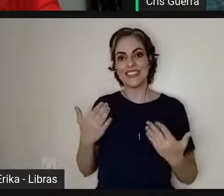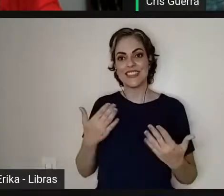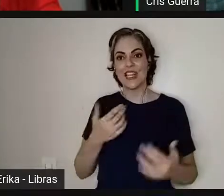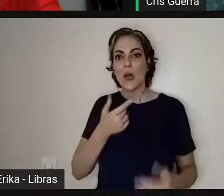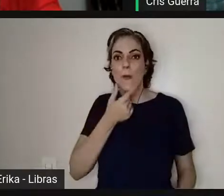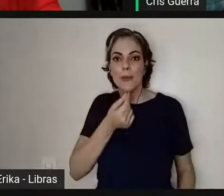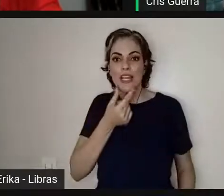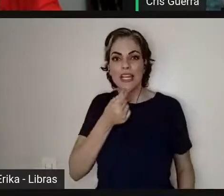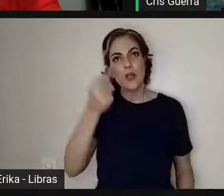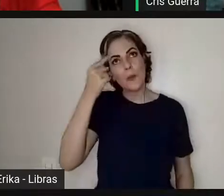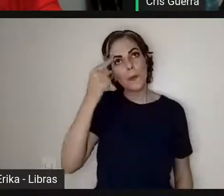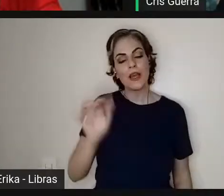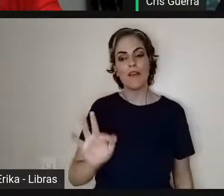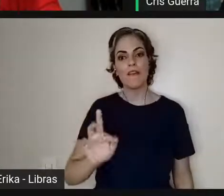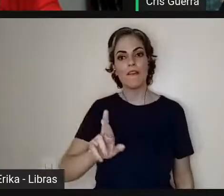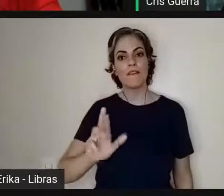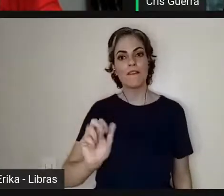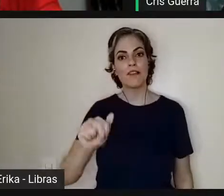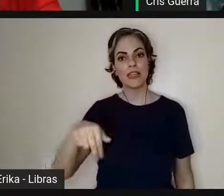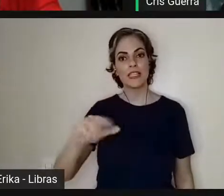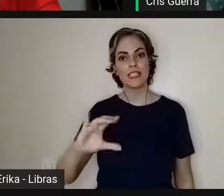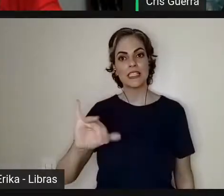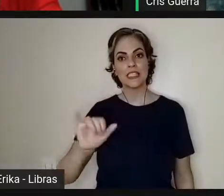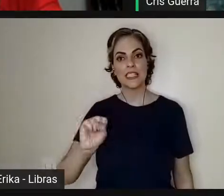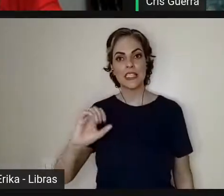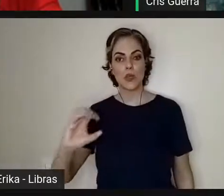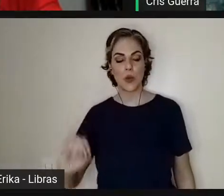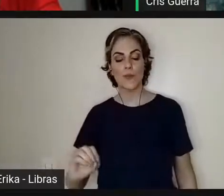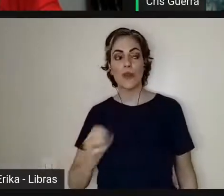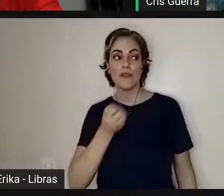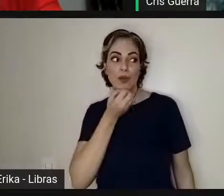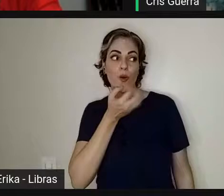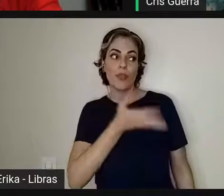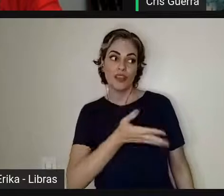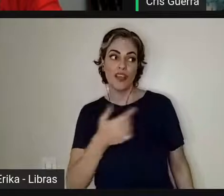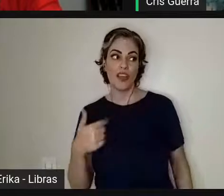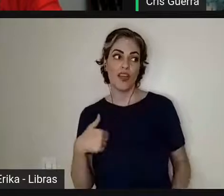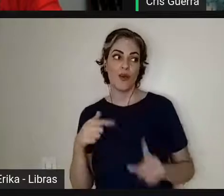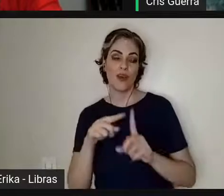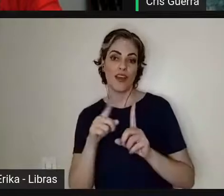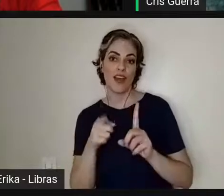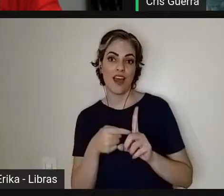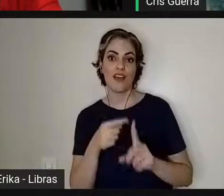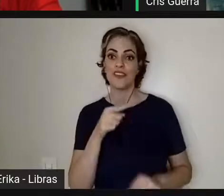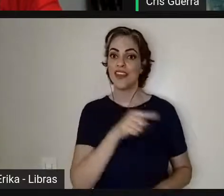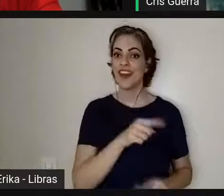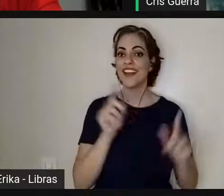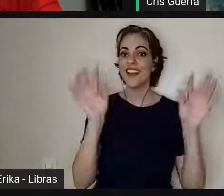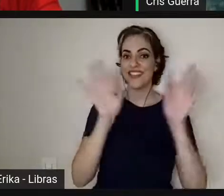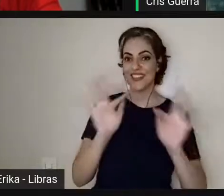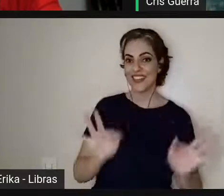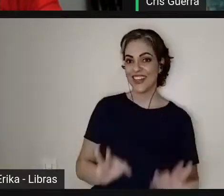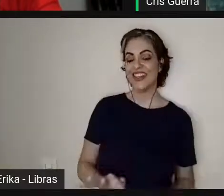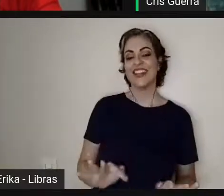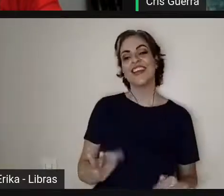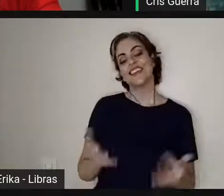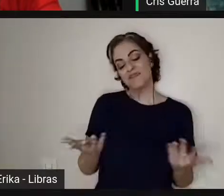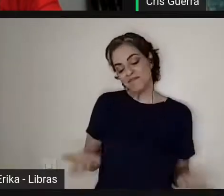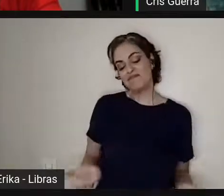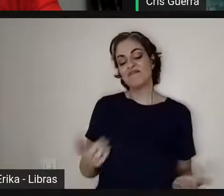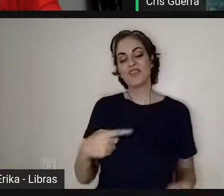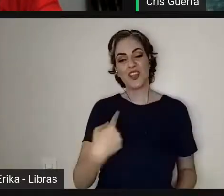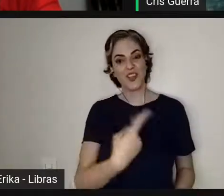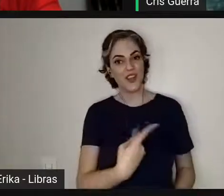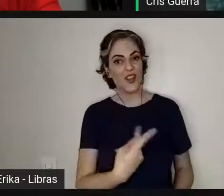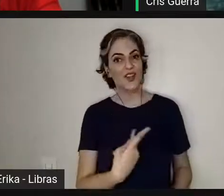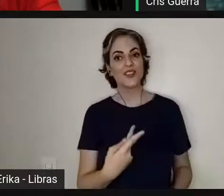veio esse nome na minha cabeça. E aí, quando eu contei para ele que eu estava grávida, ele ficou muito feliz. A gente viveu dias,